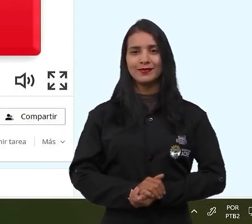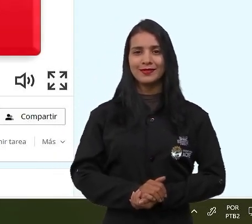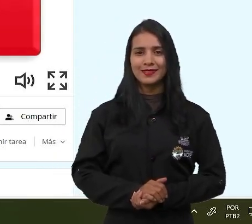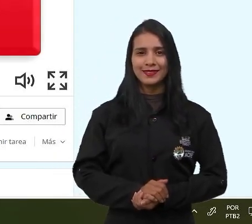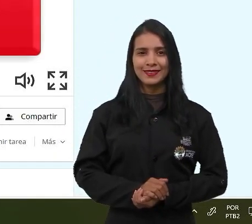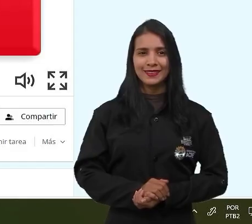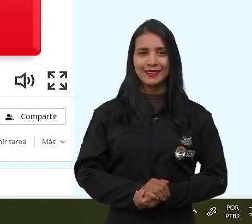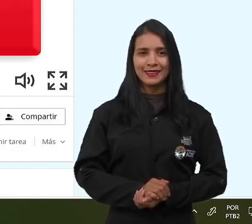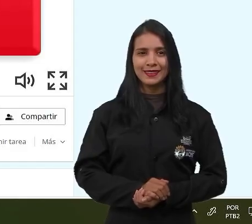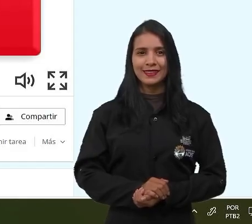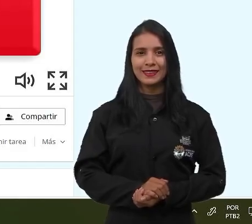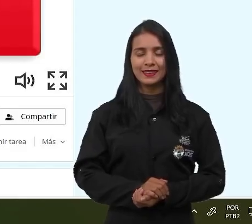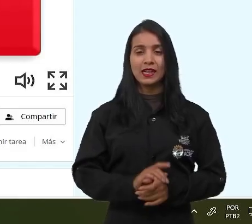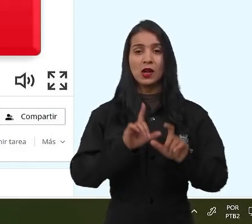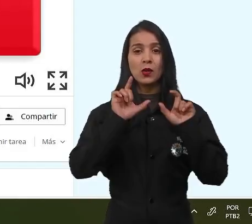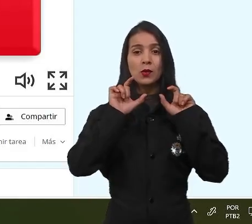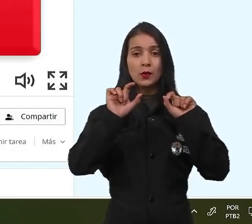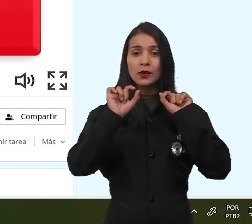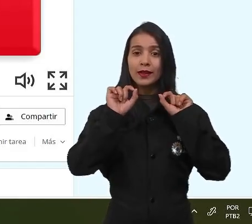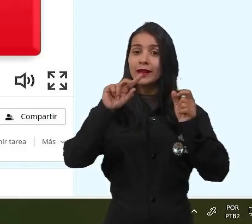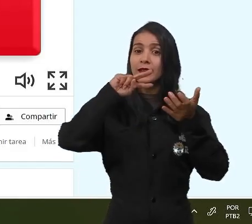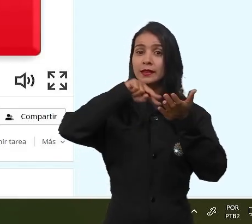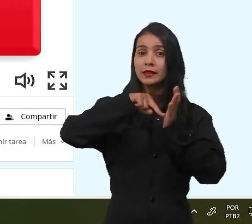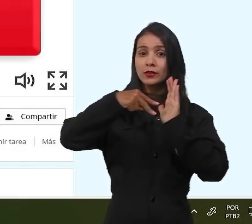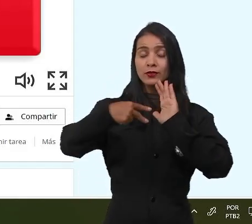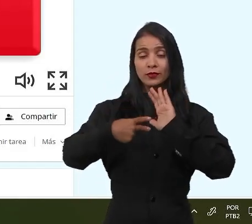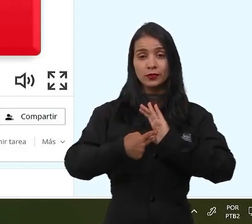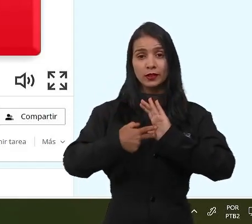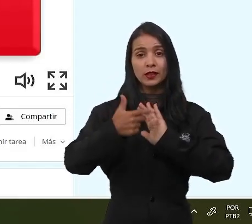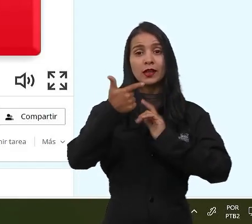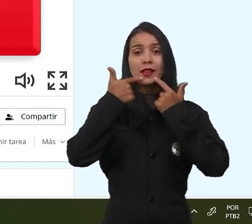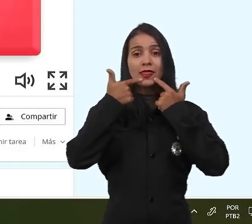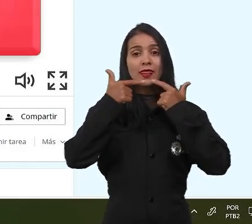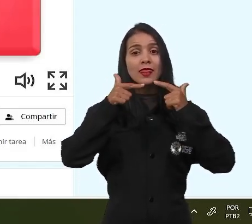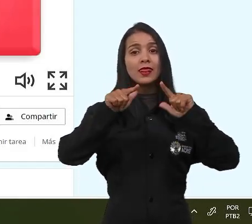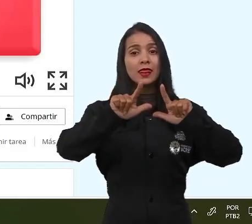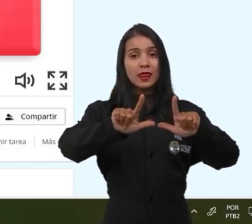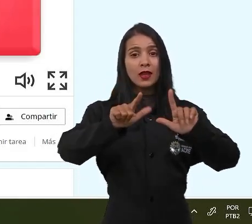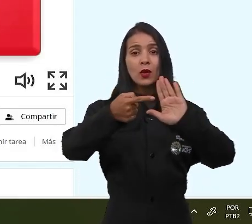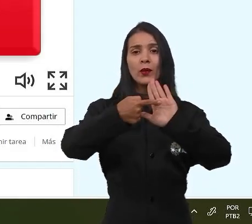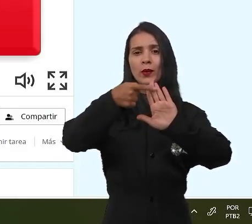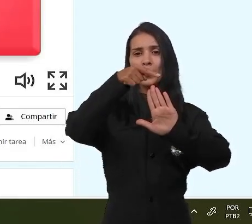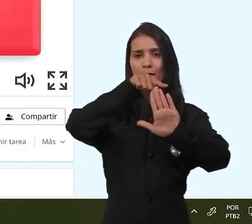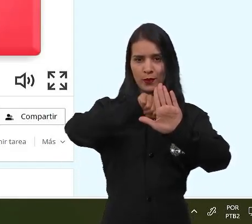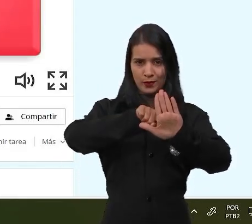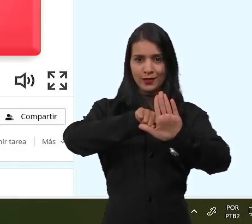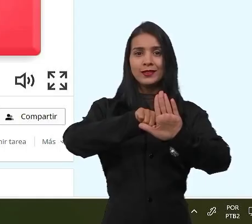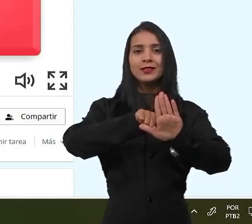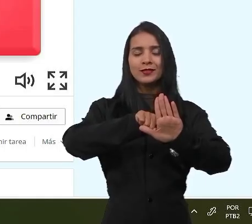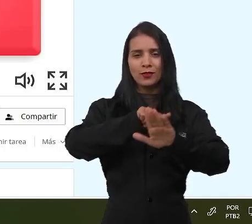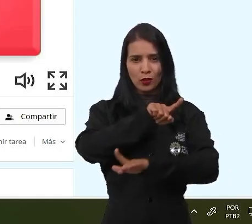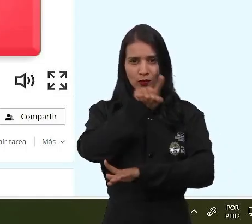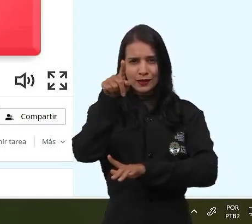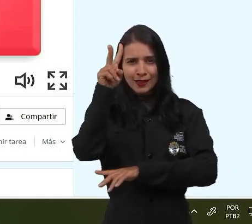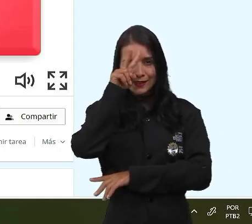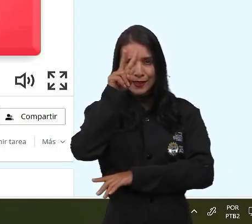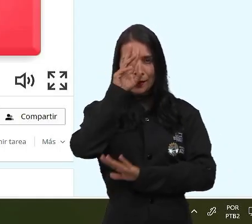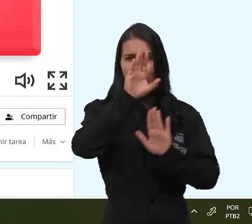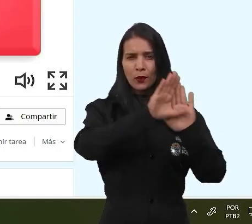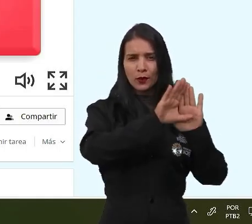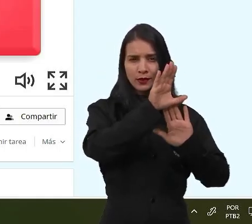Então, o que é o linguagem figurado? Aí você tem que conceituar. Lembra? A gente conceitou lá no início da